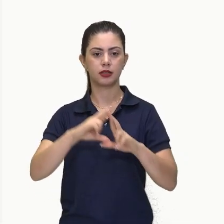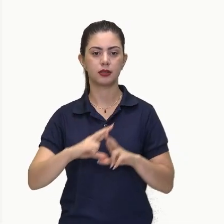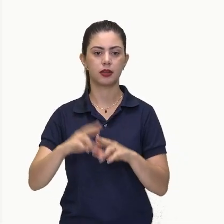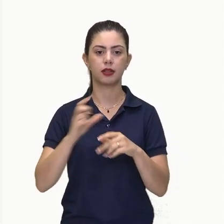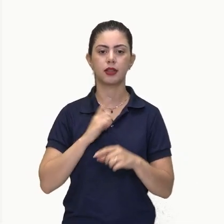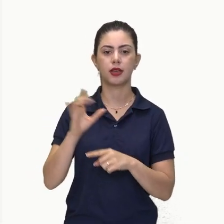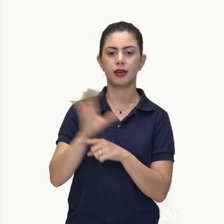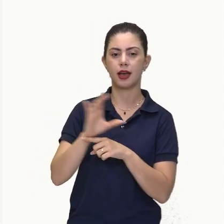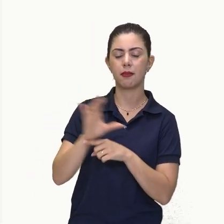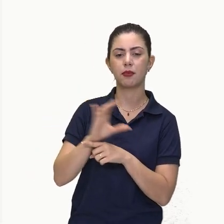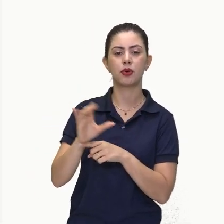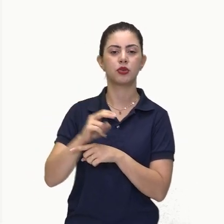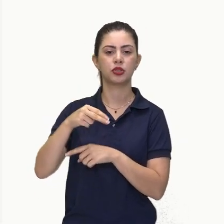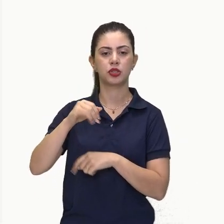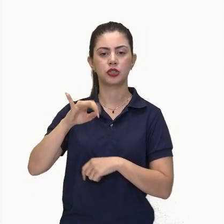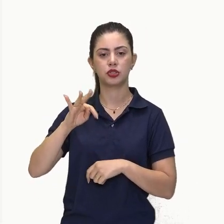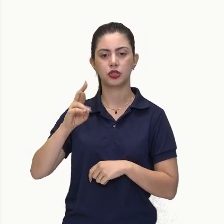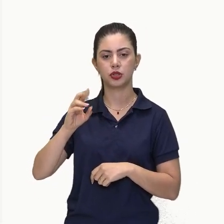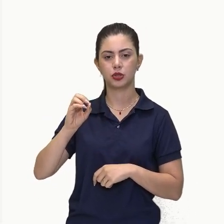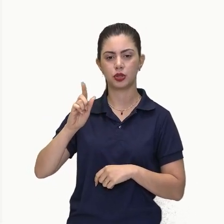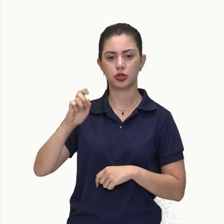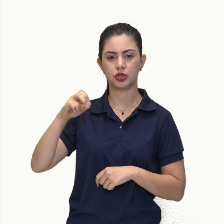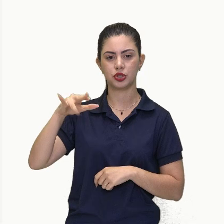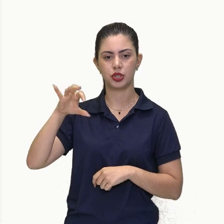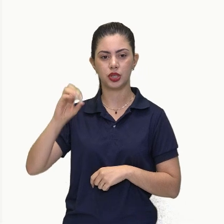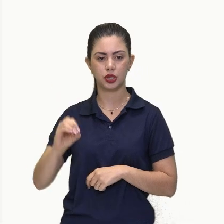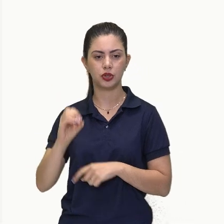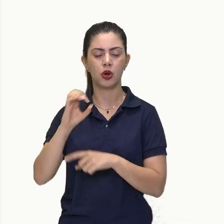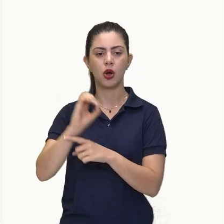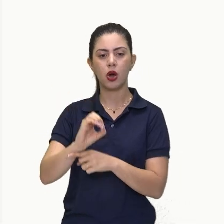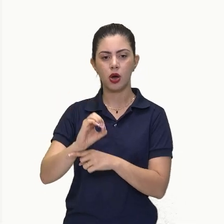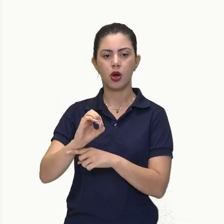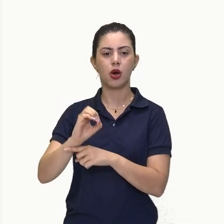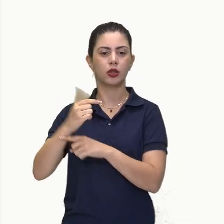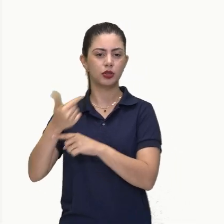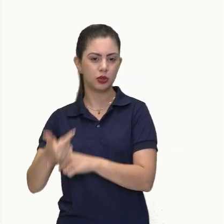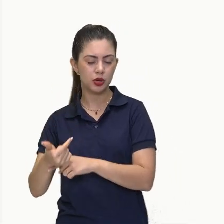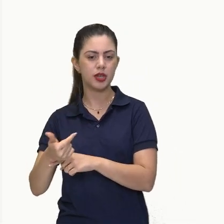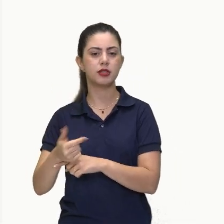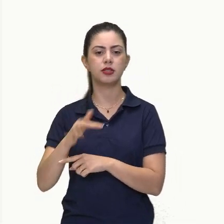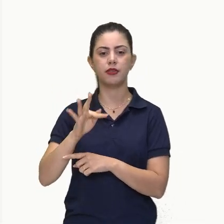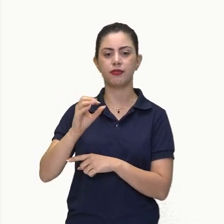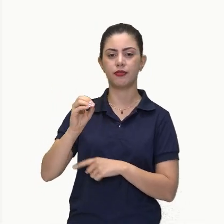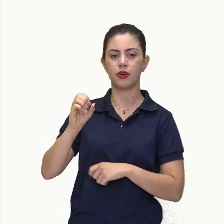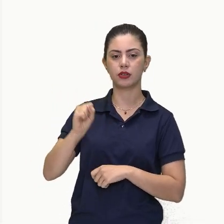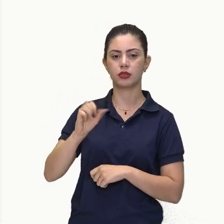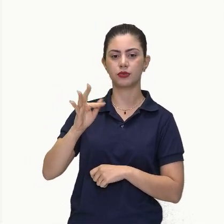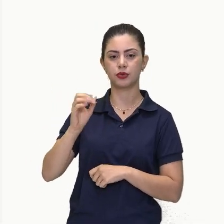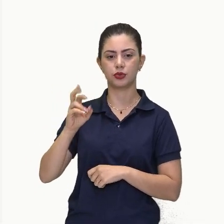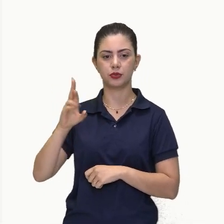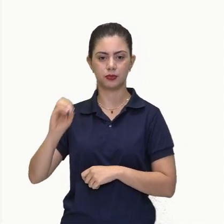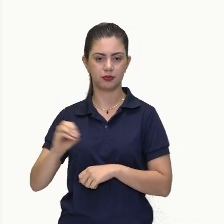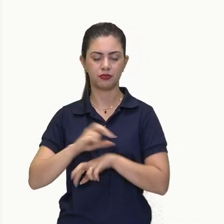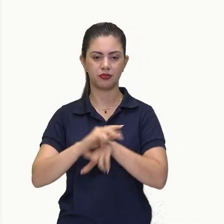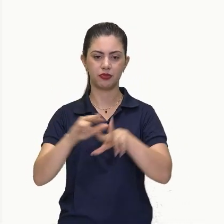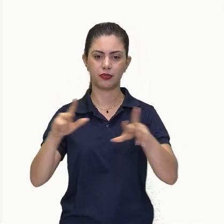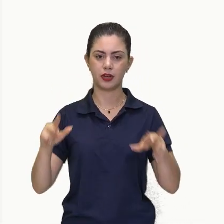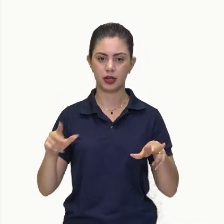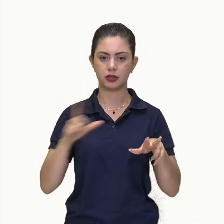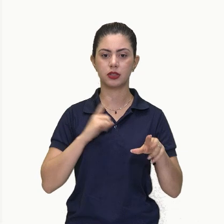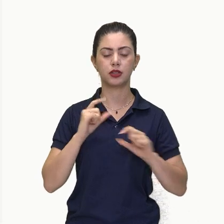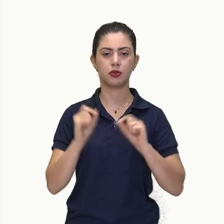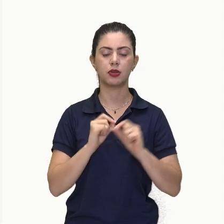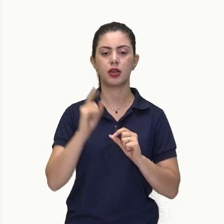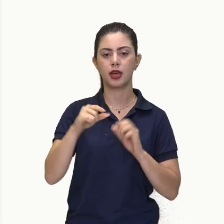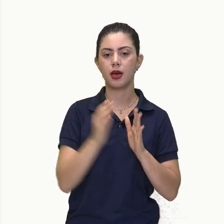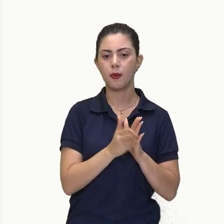carbono, nitrogênio, oxigênio e fósforo, que passam por ciclos biogeoquímicos, né? Então, para que aconteça